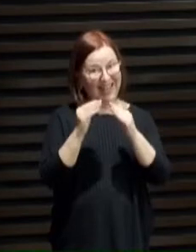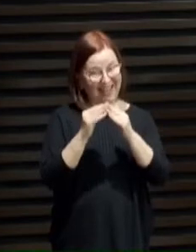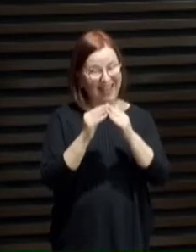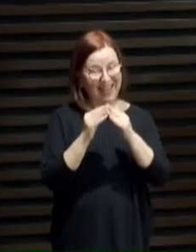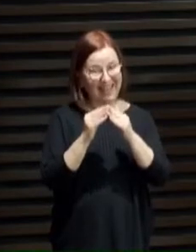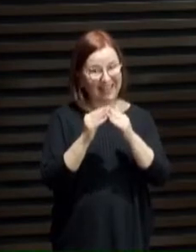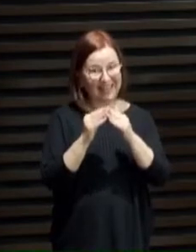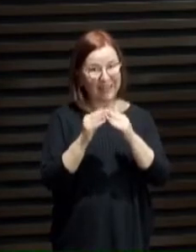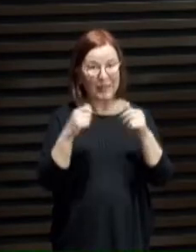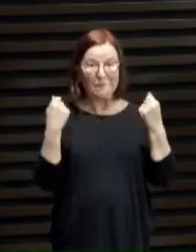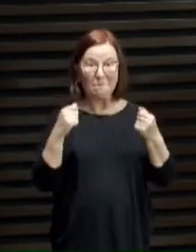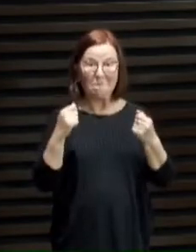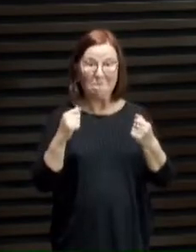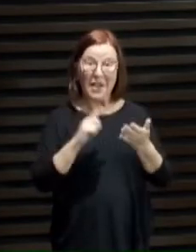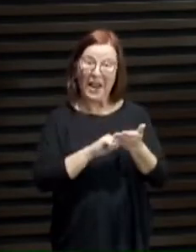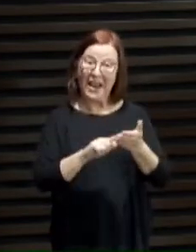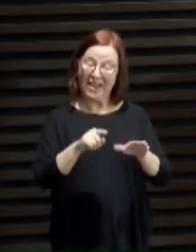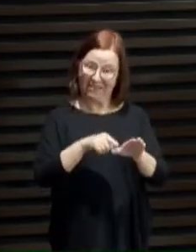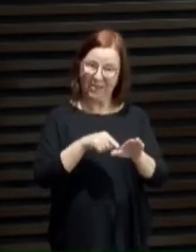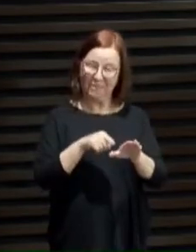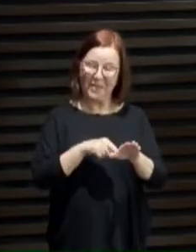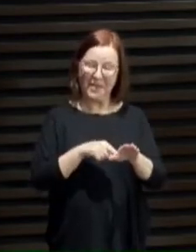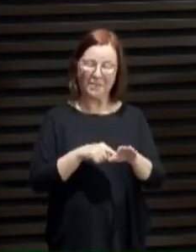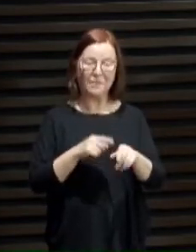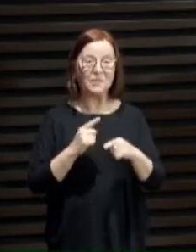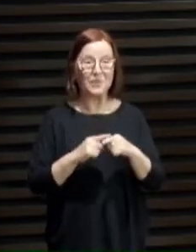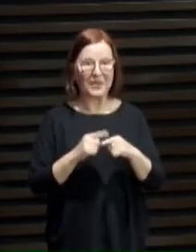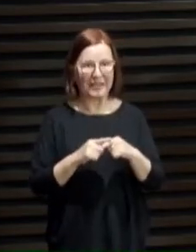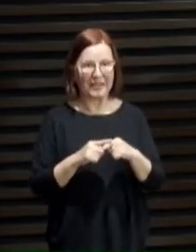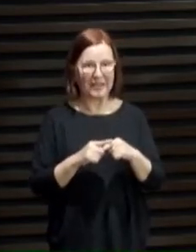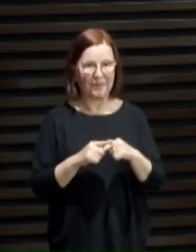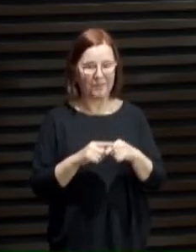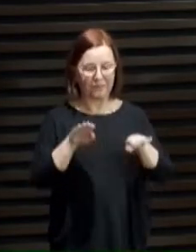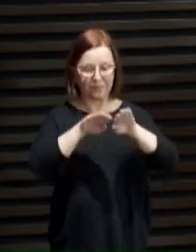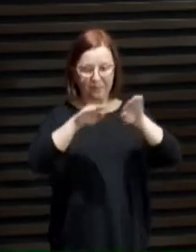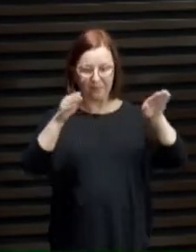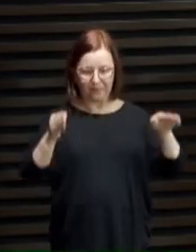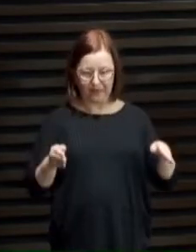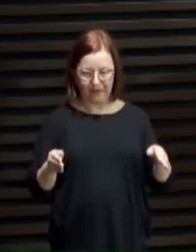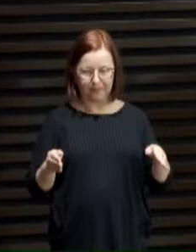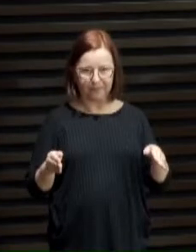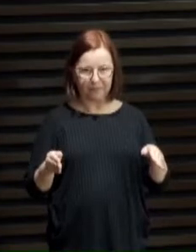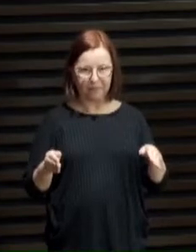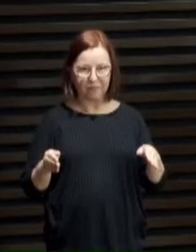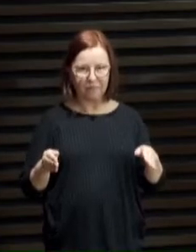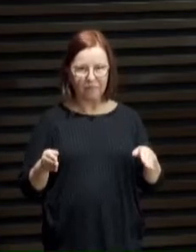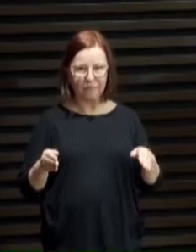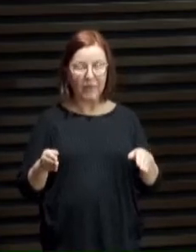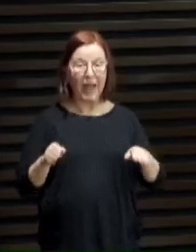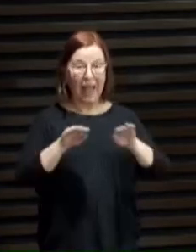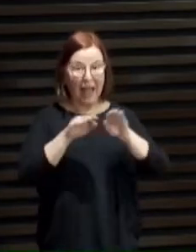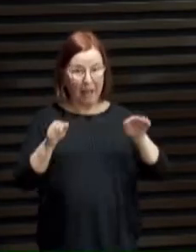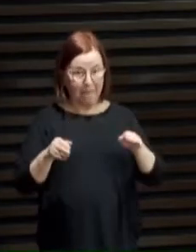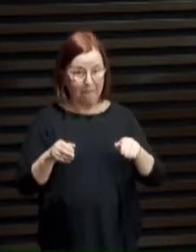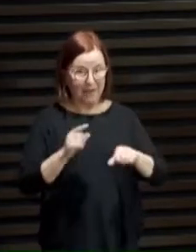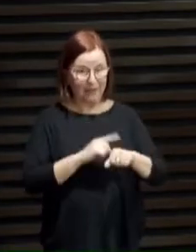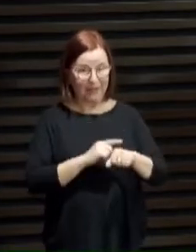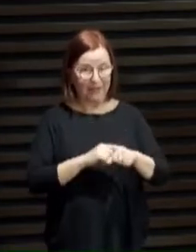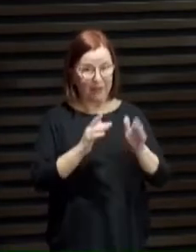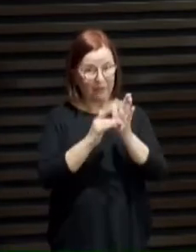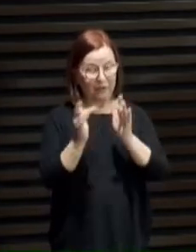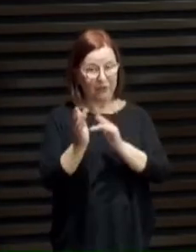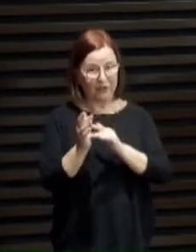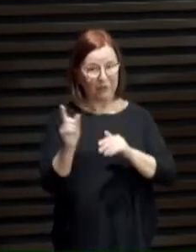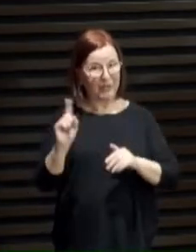mais outra razão, porque quando eles se sentam à mesa, a mesa nos tempos de Jesus não é como a nossa mesa, que esconde os nossos